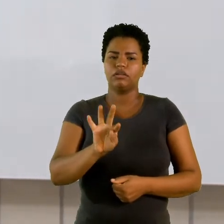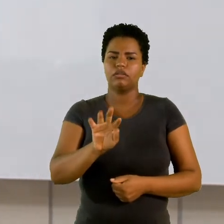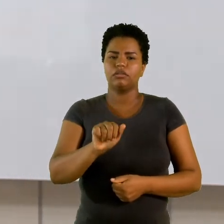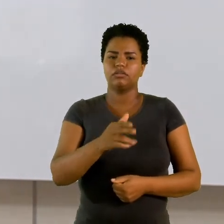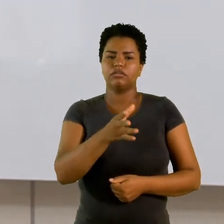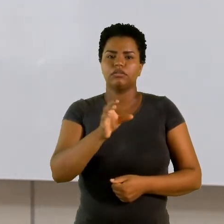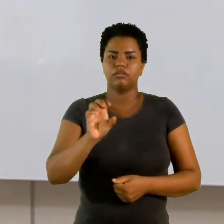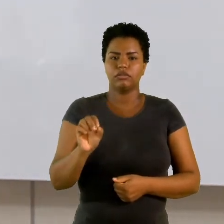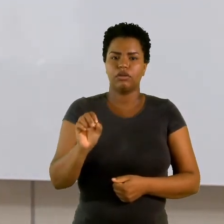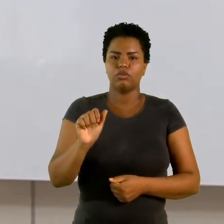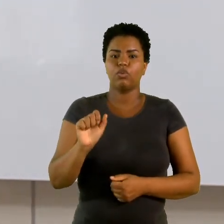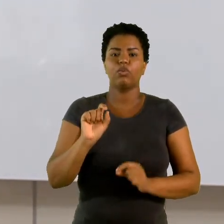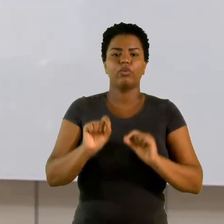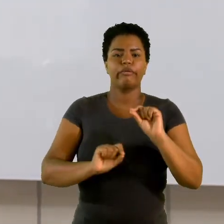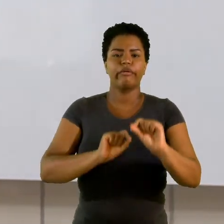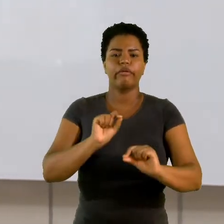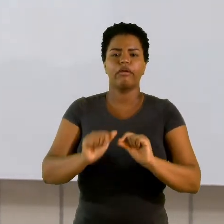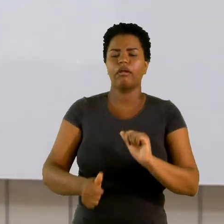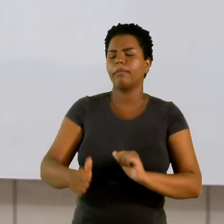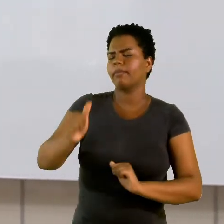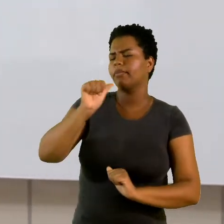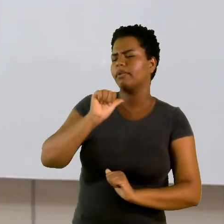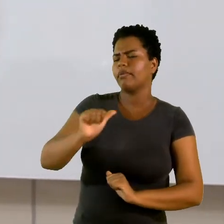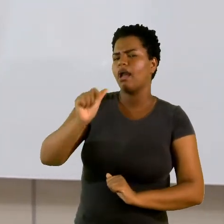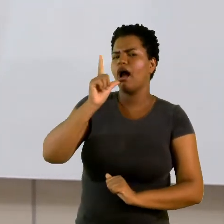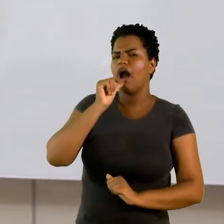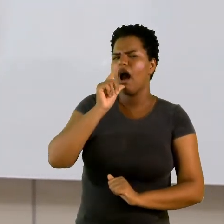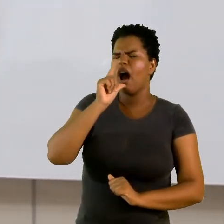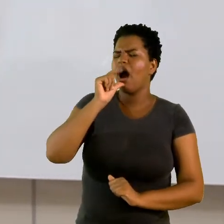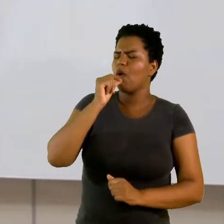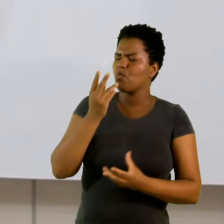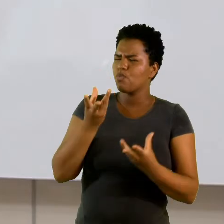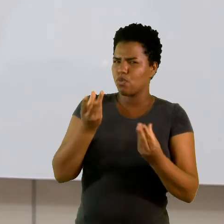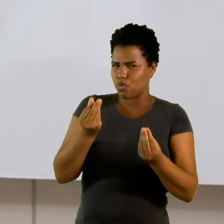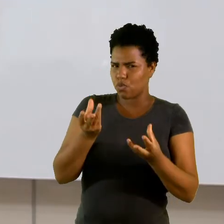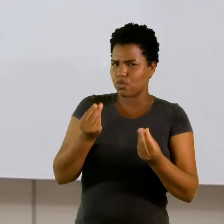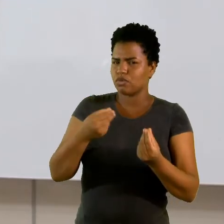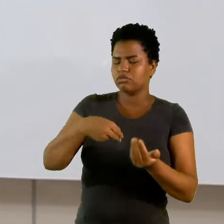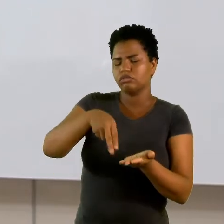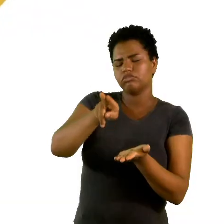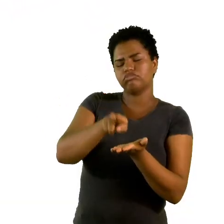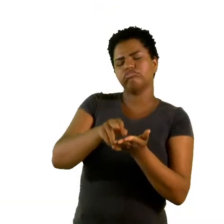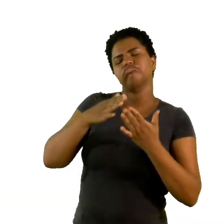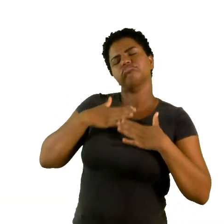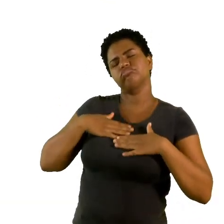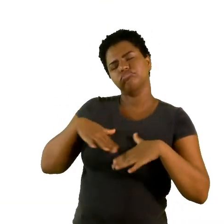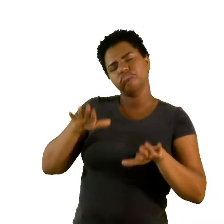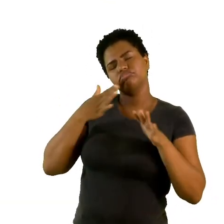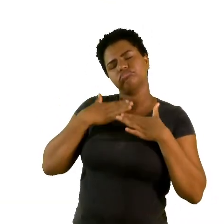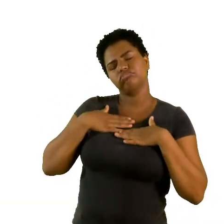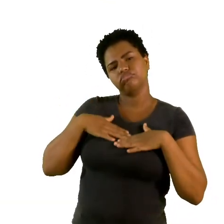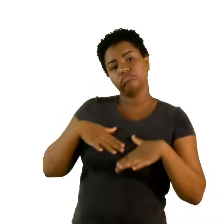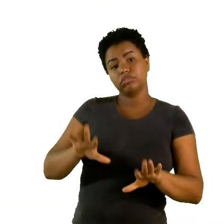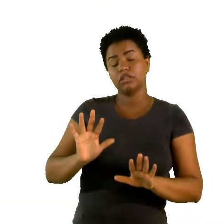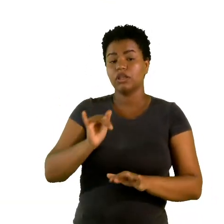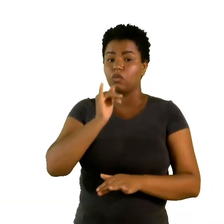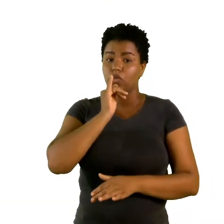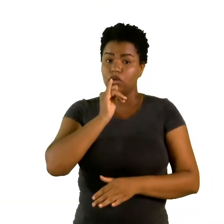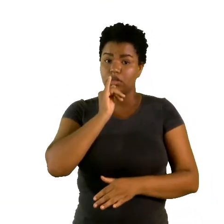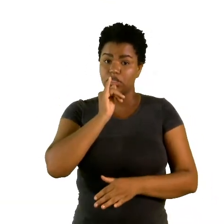Você vai tomar bastante líquidos e ter um bom repouso. Um exemplo de uma